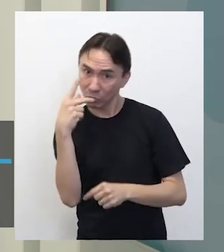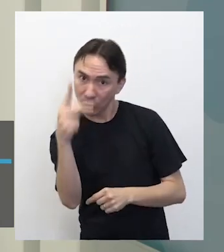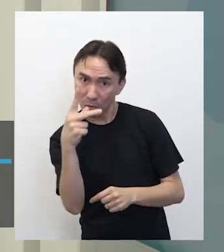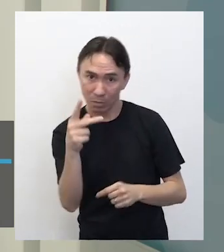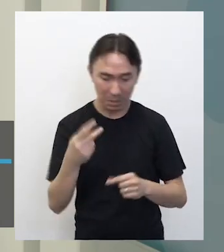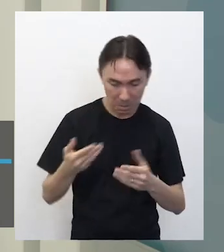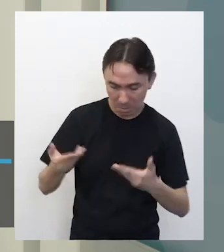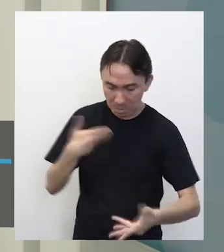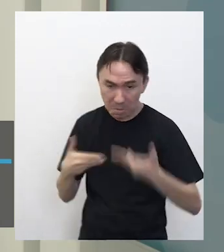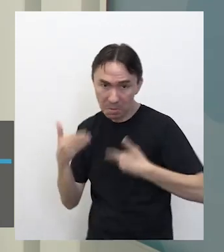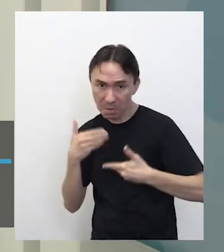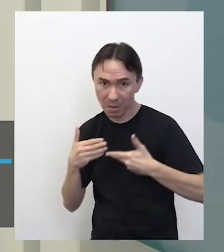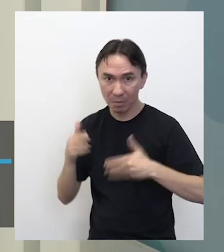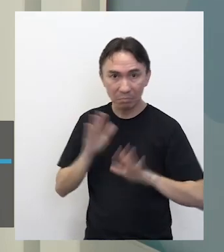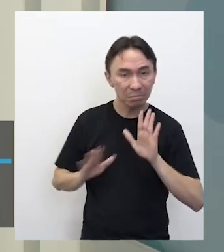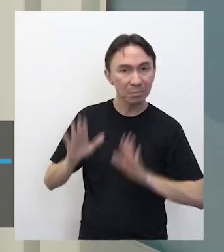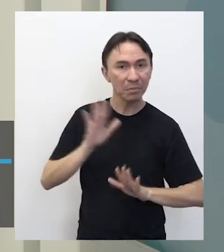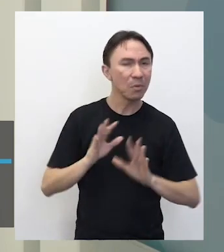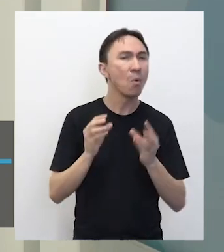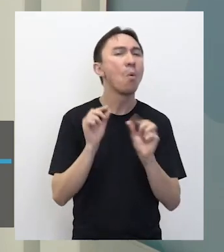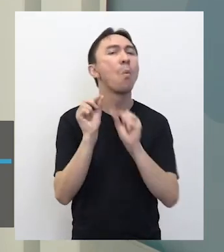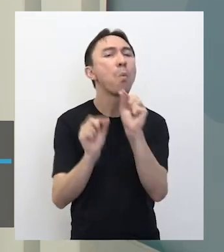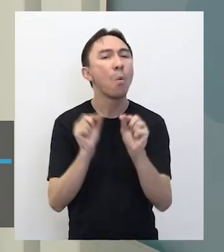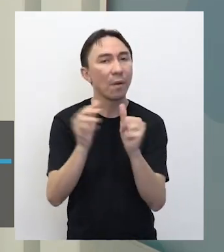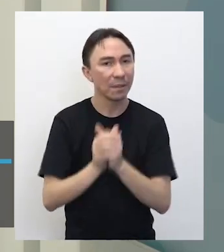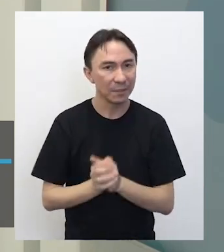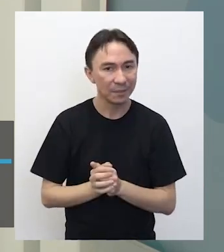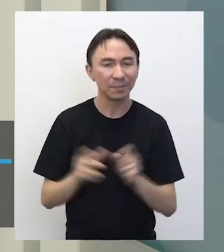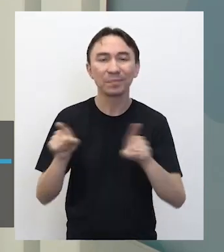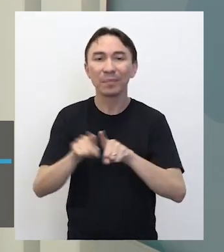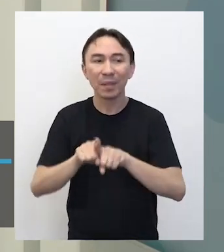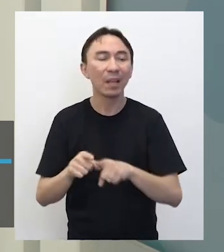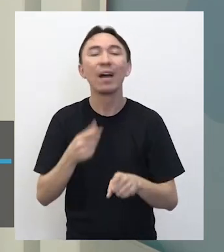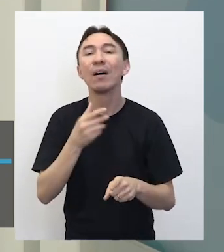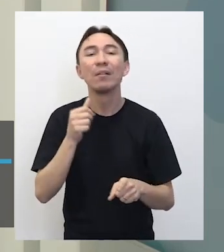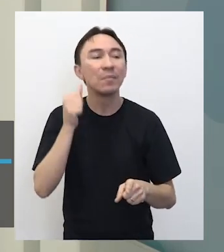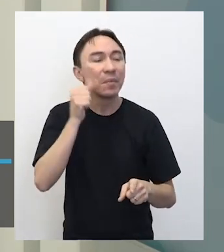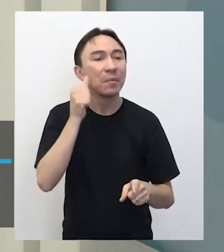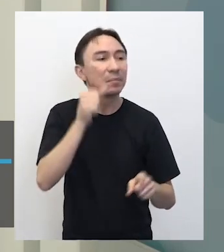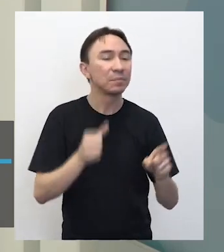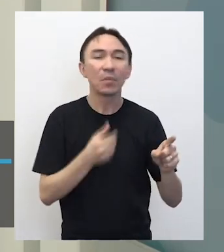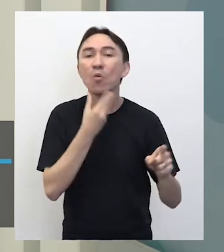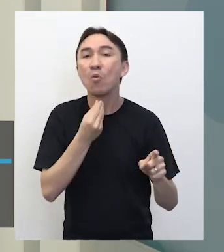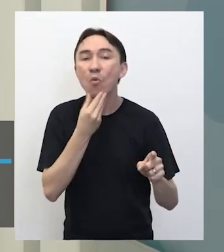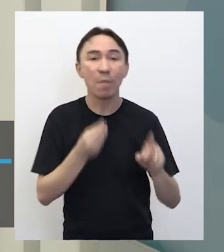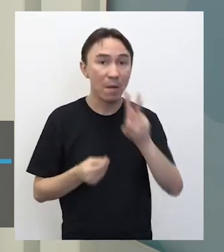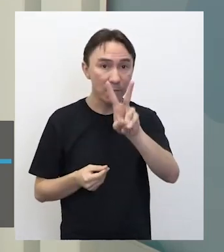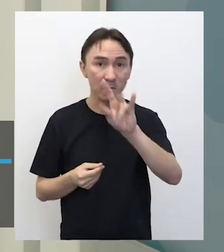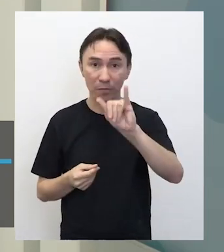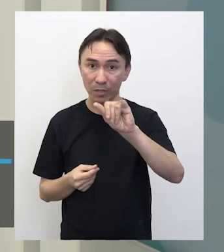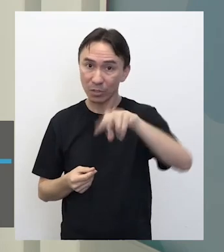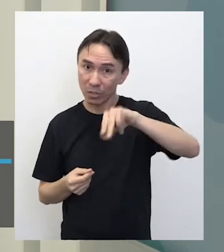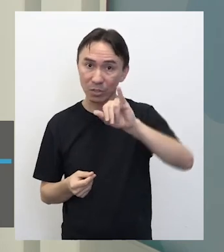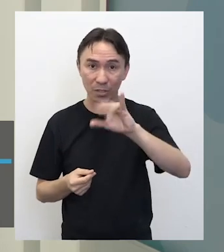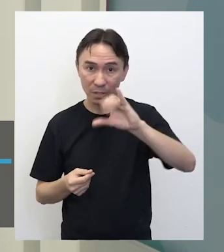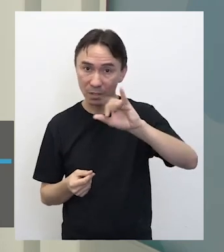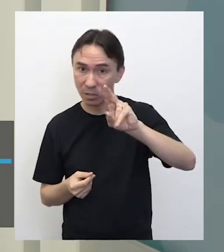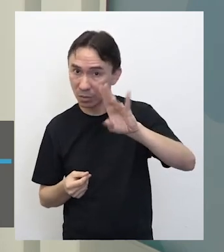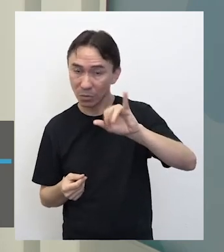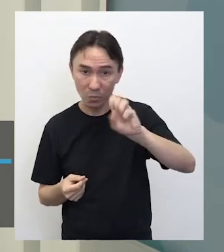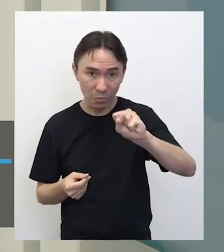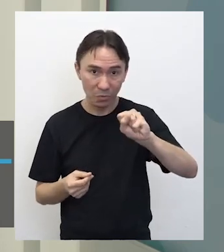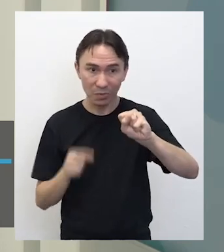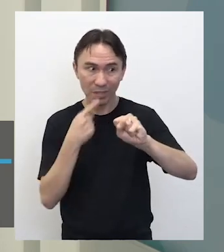responder a dúvida do Vinícius, que na verdade tem a ver com outros comentários aqui. Já que eu estou acompanhando também